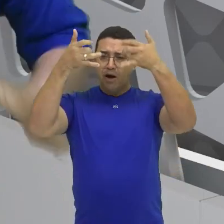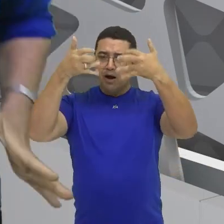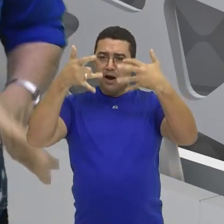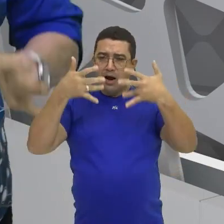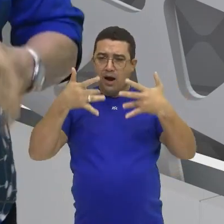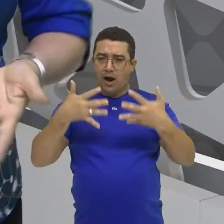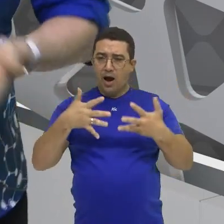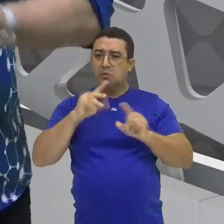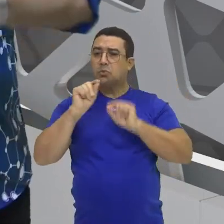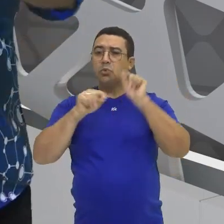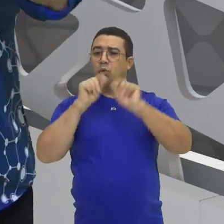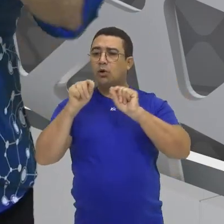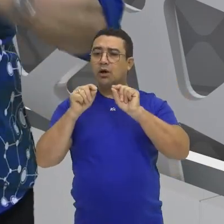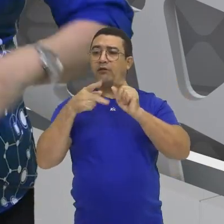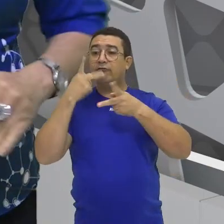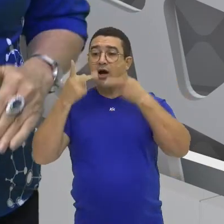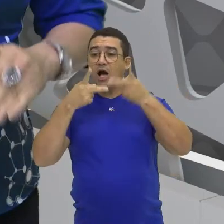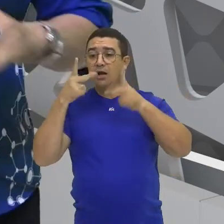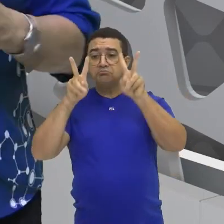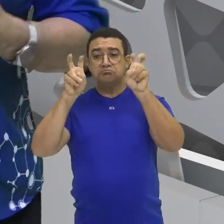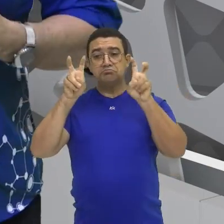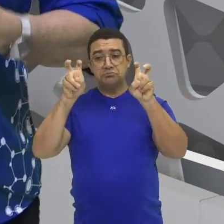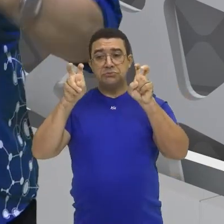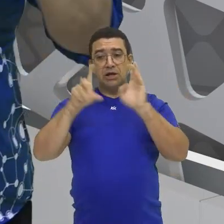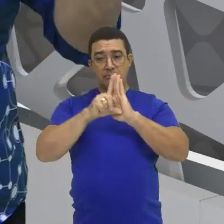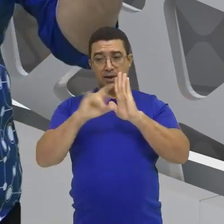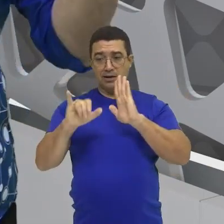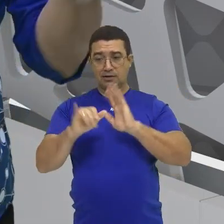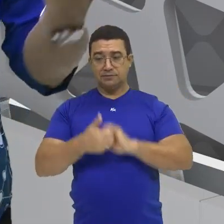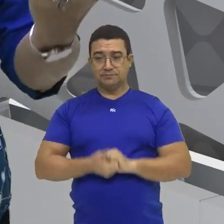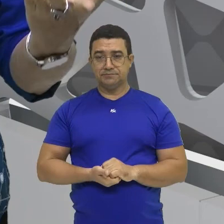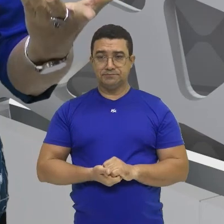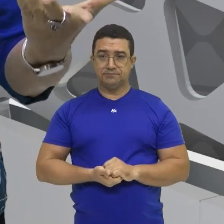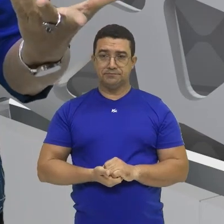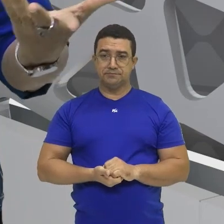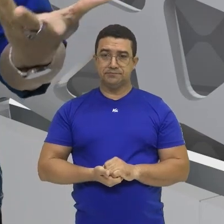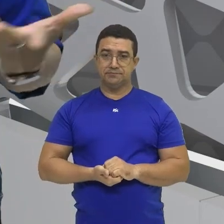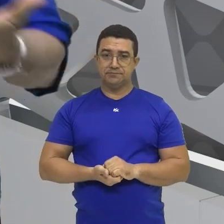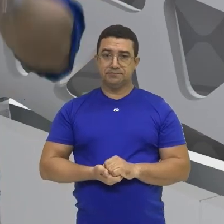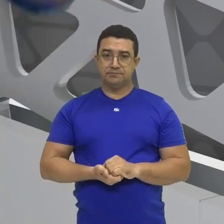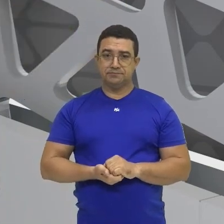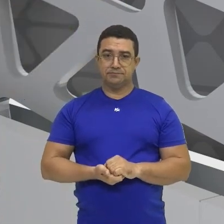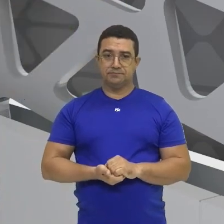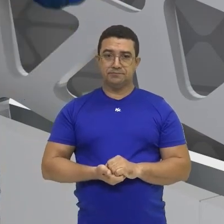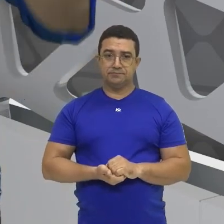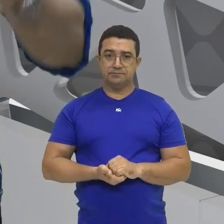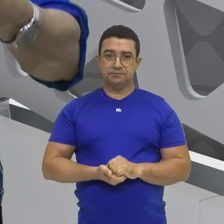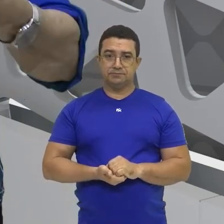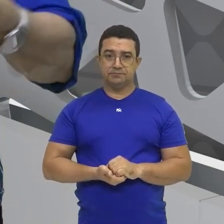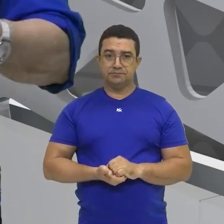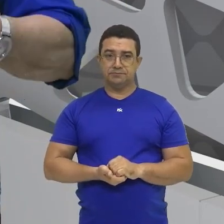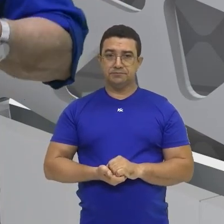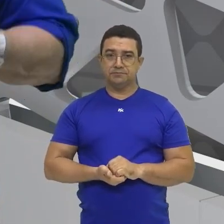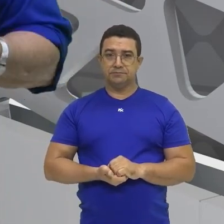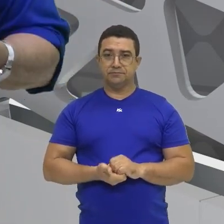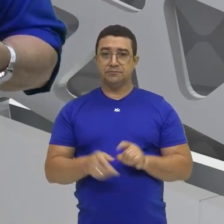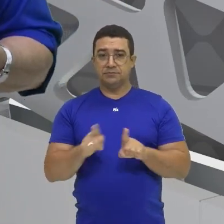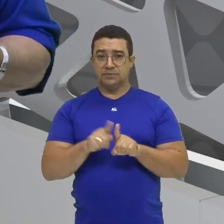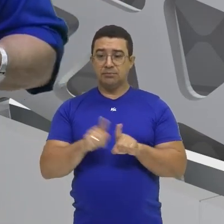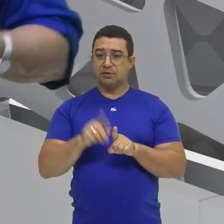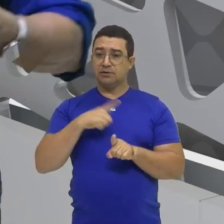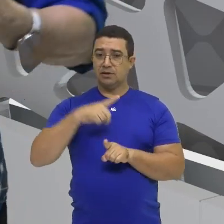se trata essa lei. Seguido, nós temos outra parte, né, de um texto legal, que é